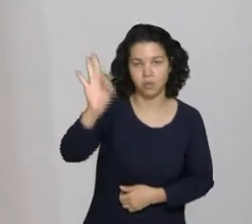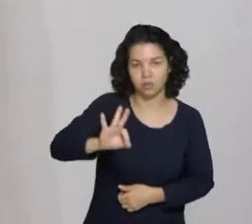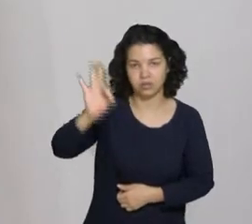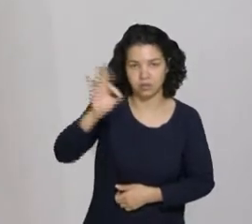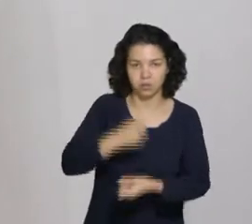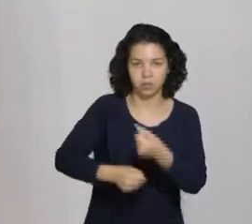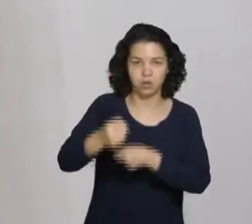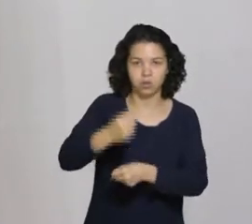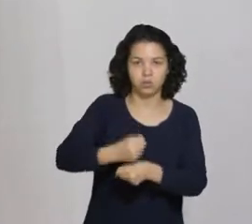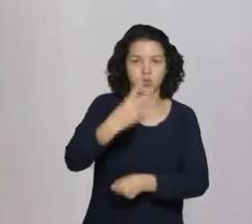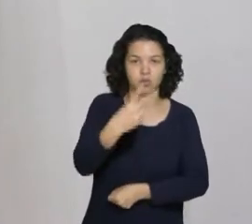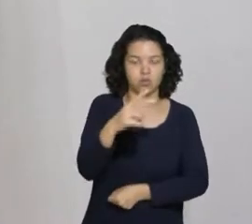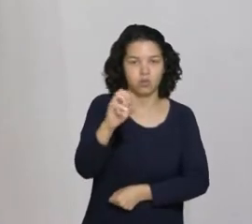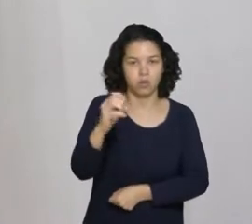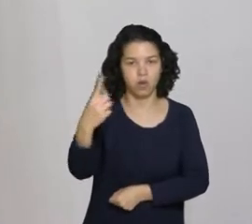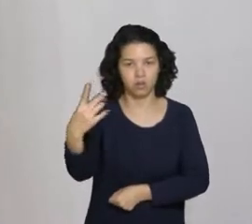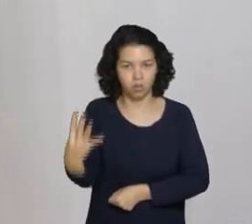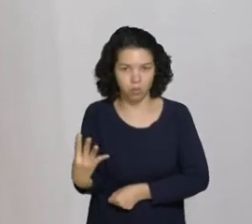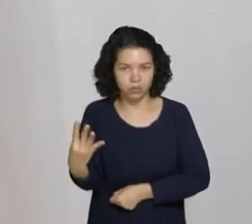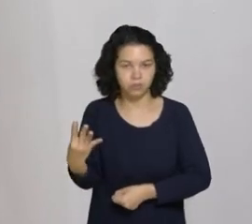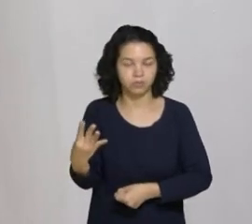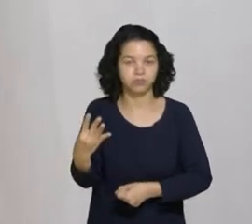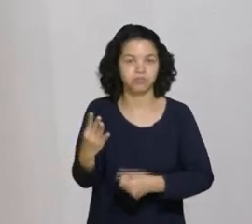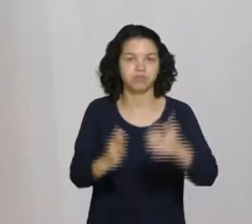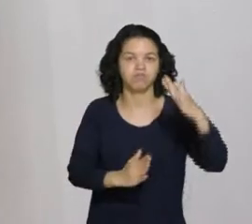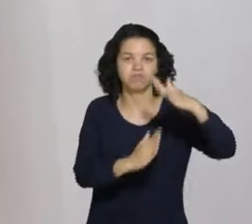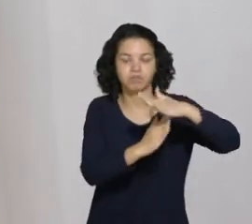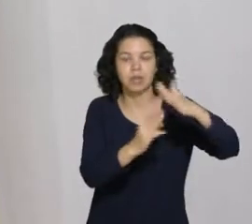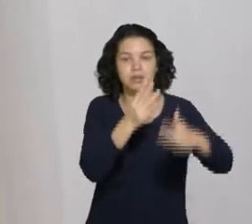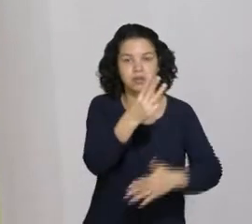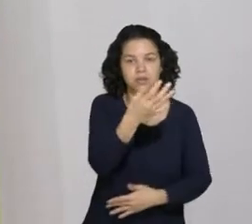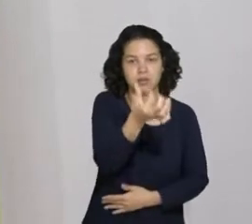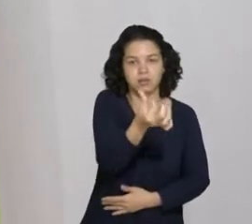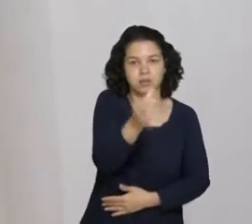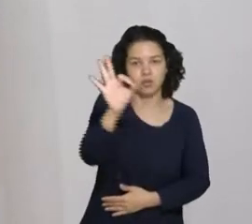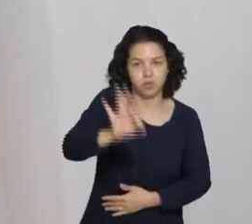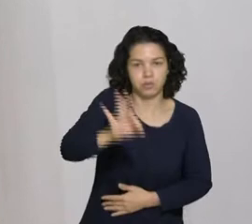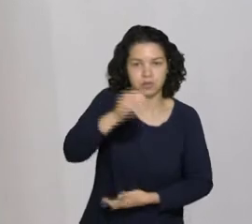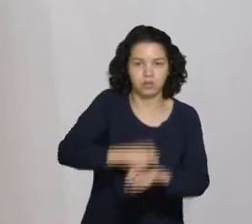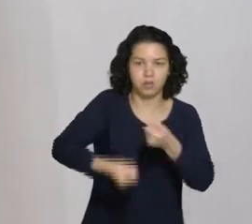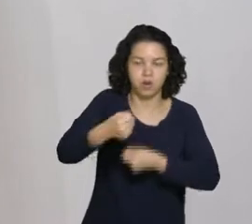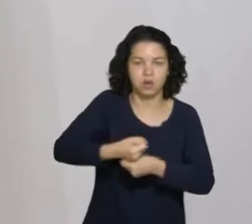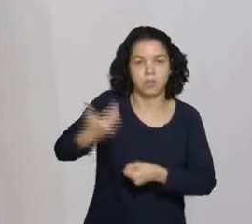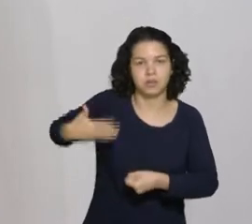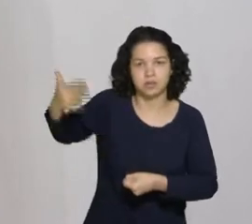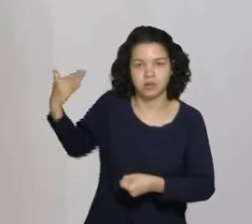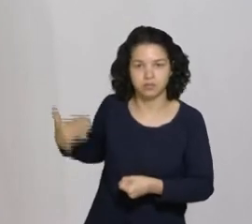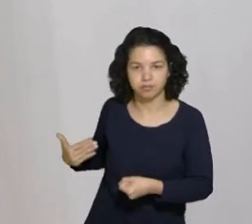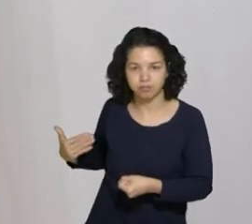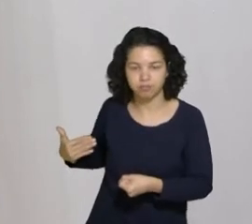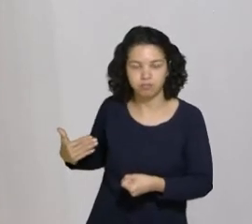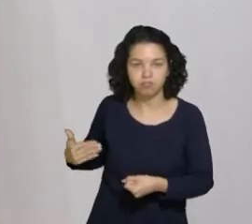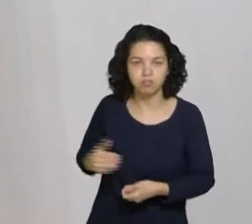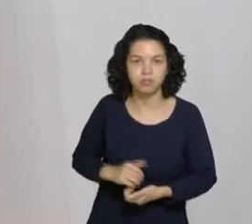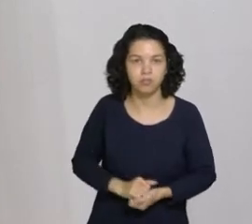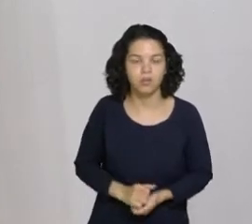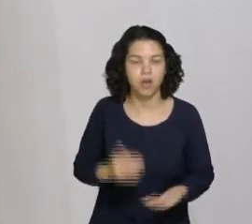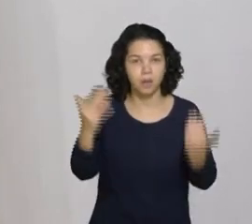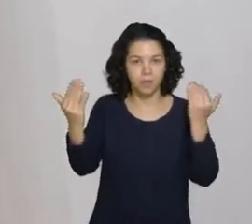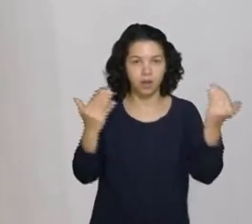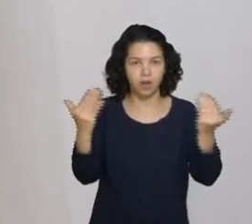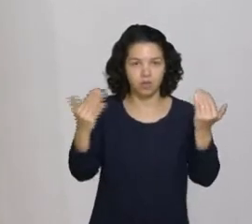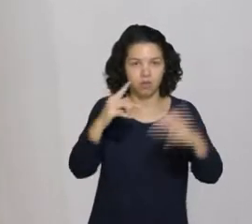2014 atingiu 36 por cento no ano passado sendo que a média mundial